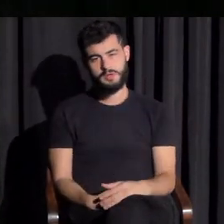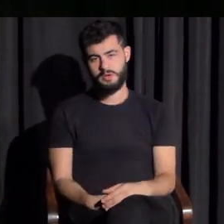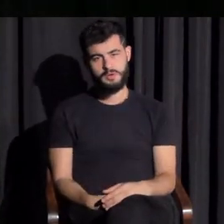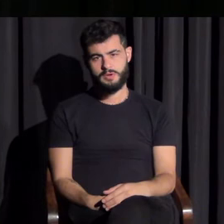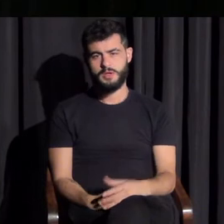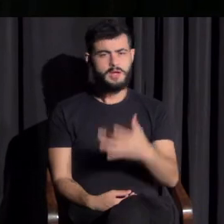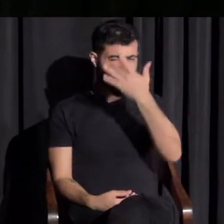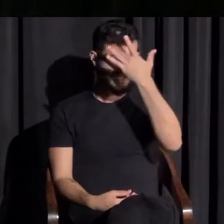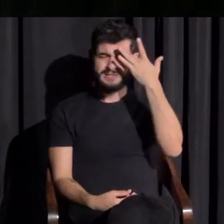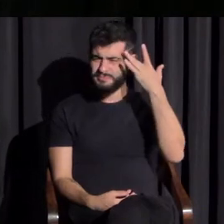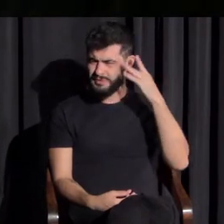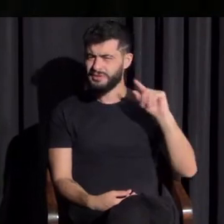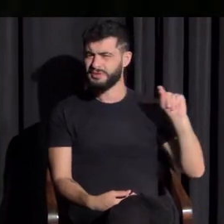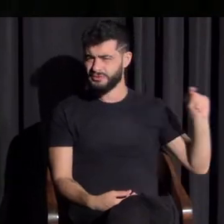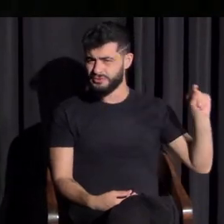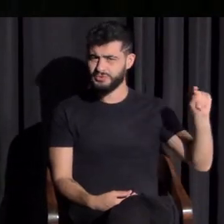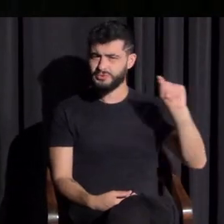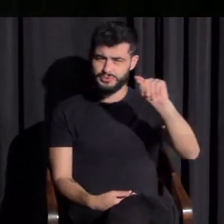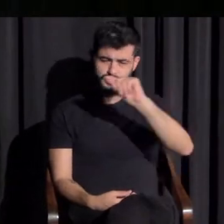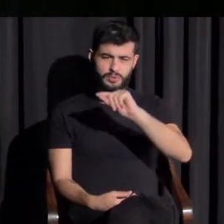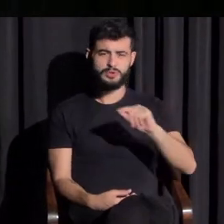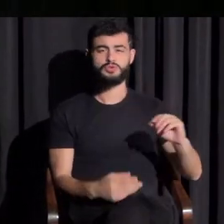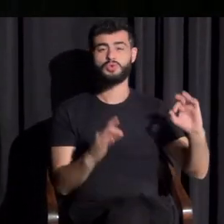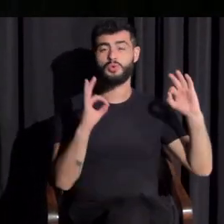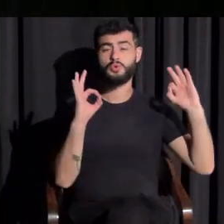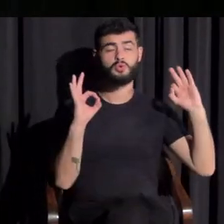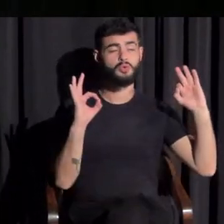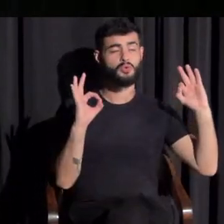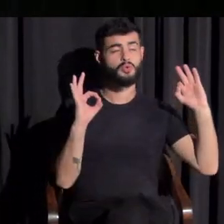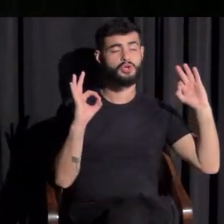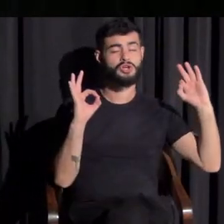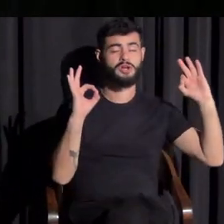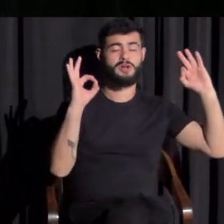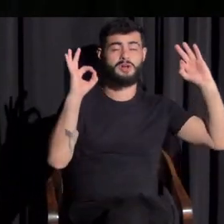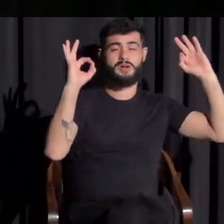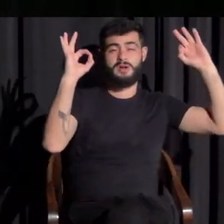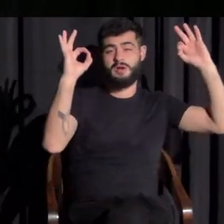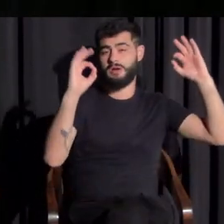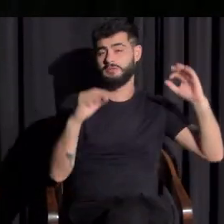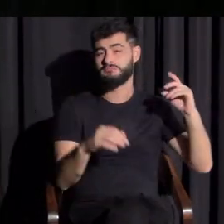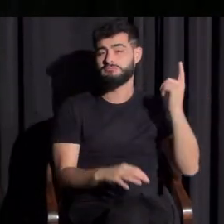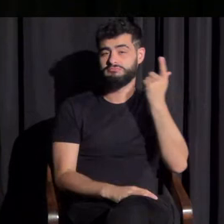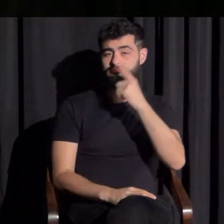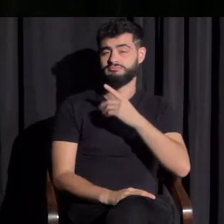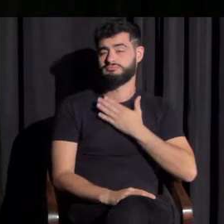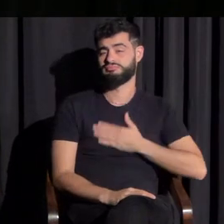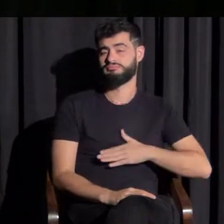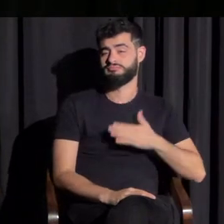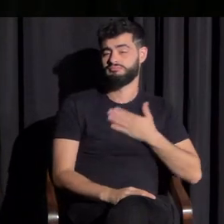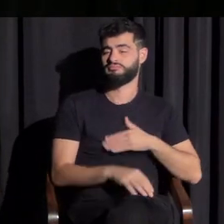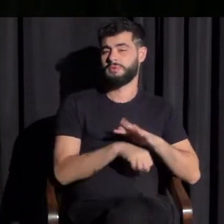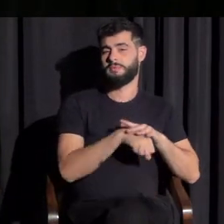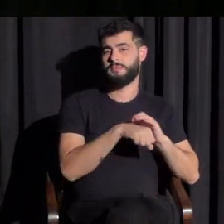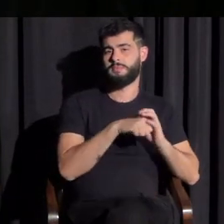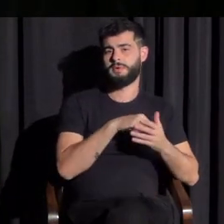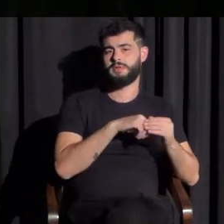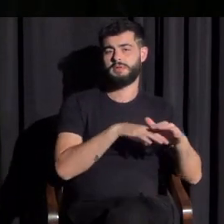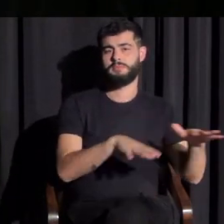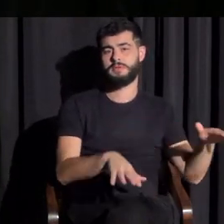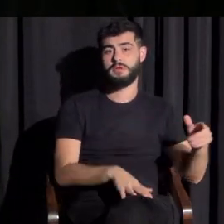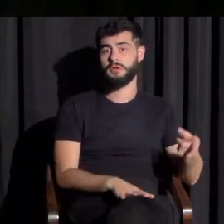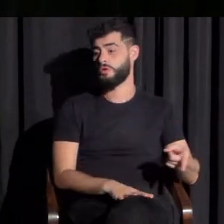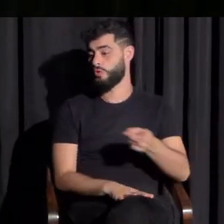enfrentaram essa pandemia em iates luxuosos, né, enquanto outras como as crianças, por exemplo, as famílias em luta